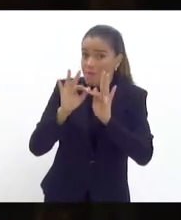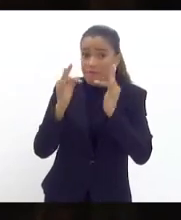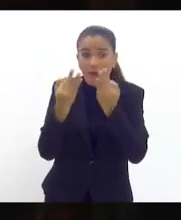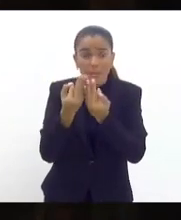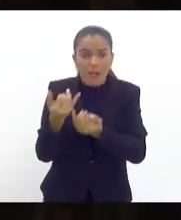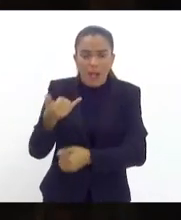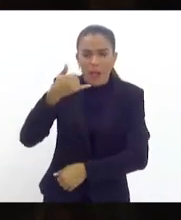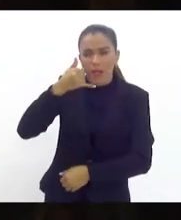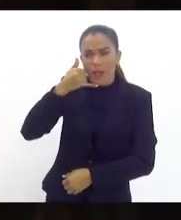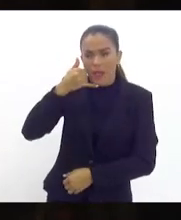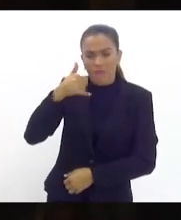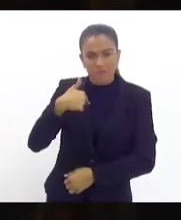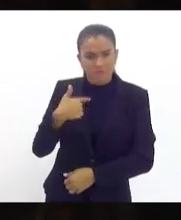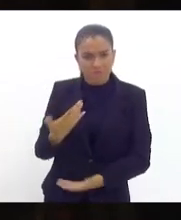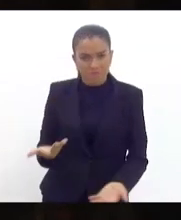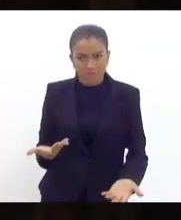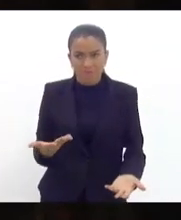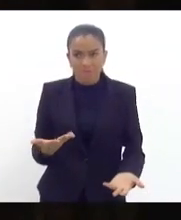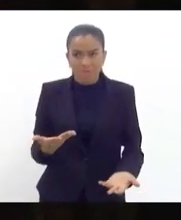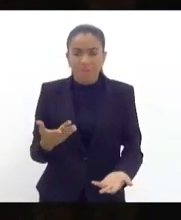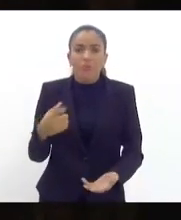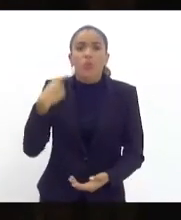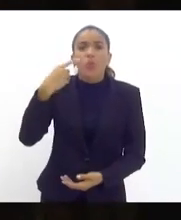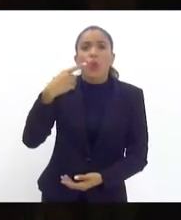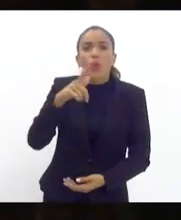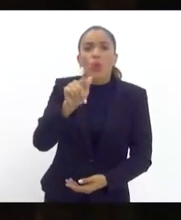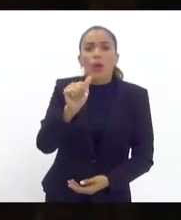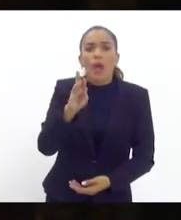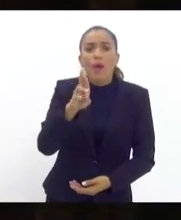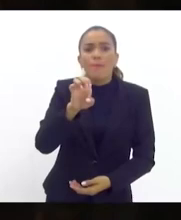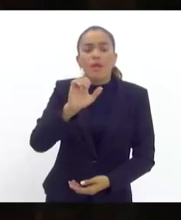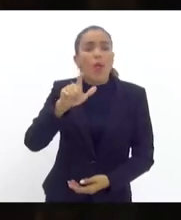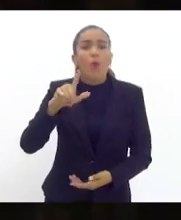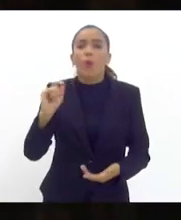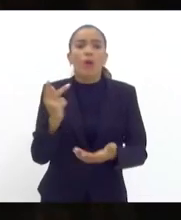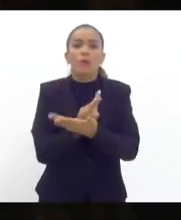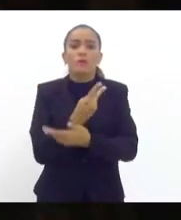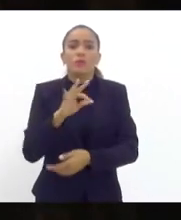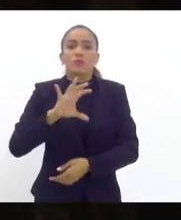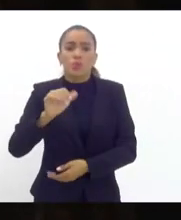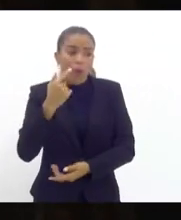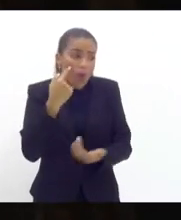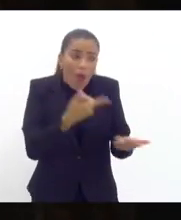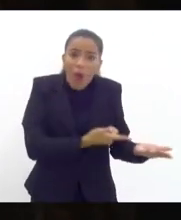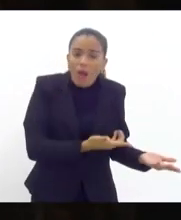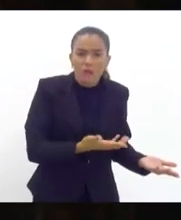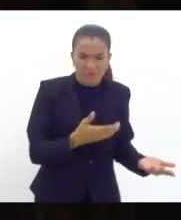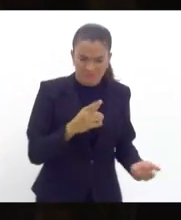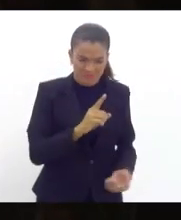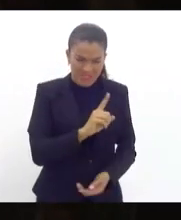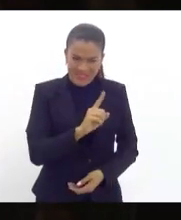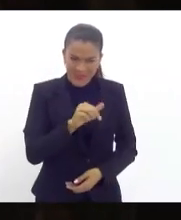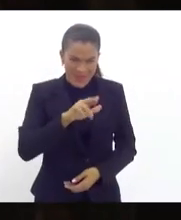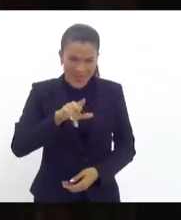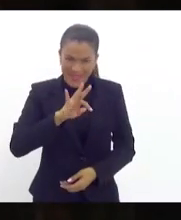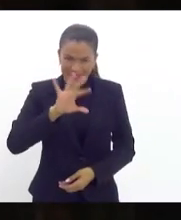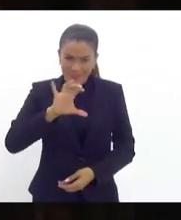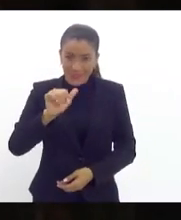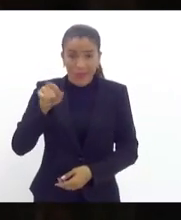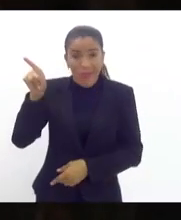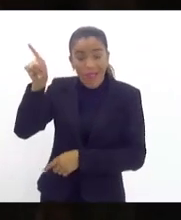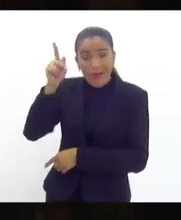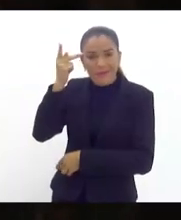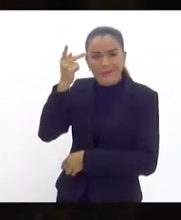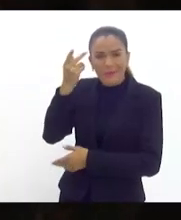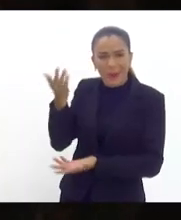ligavam Doutor Gabriel o que que tá acontecendo com a Tijuca Olha isso aqui foi não isso não aconteceu no Tijuca isso aconteceu em